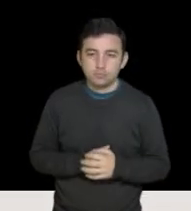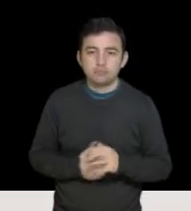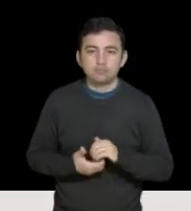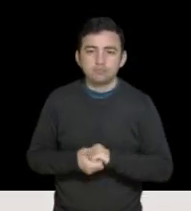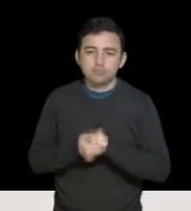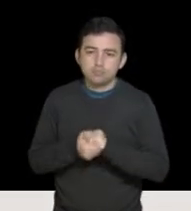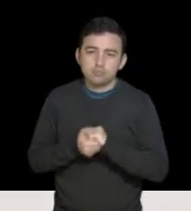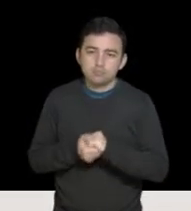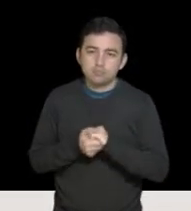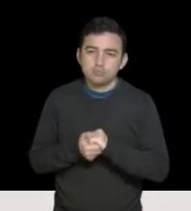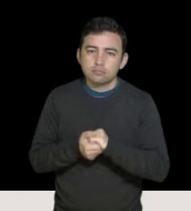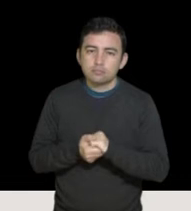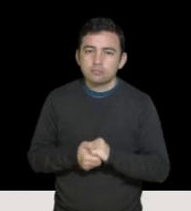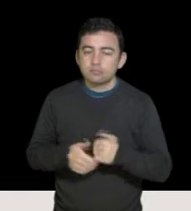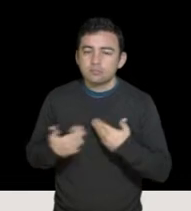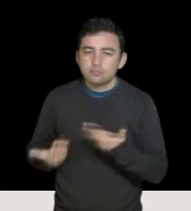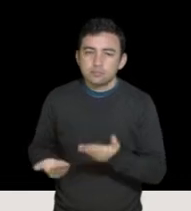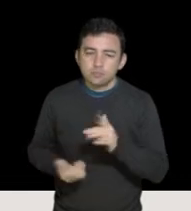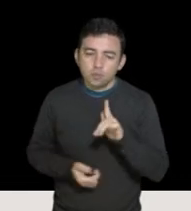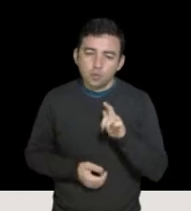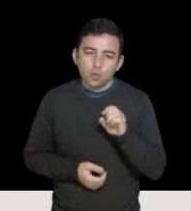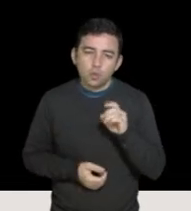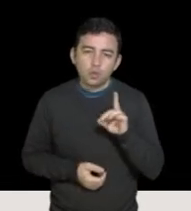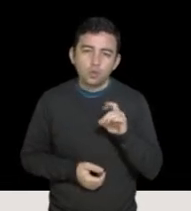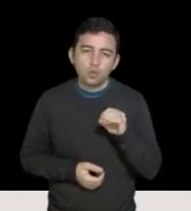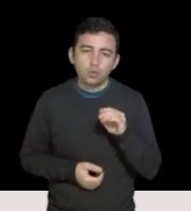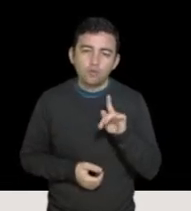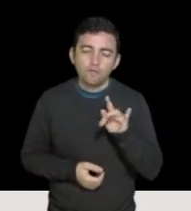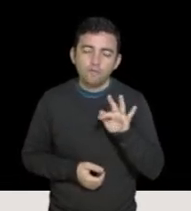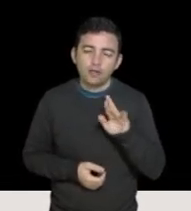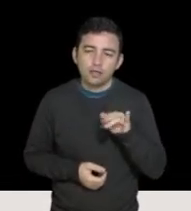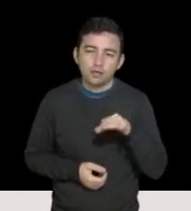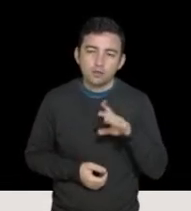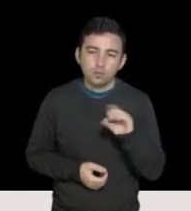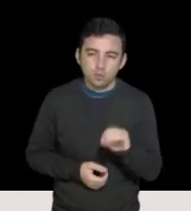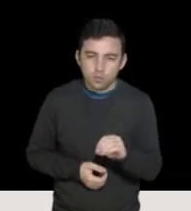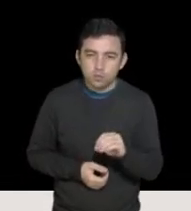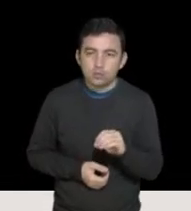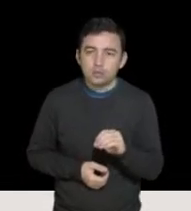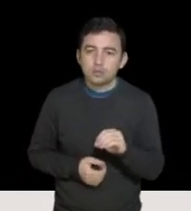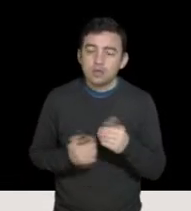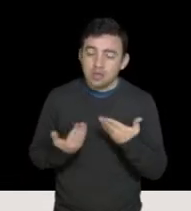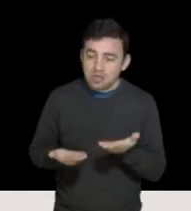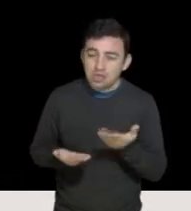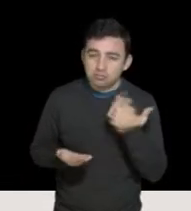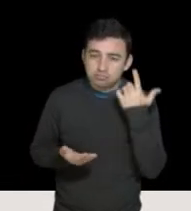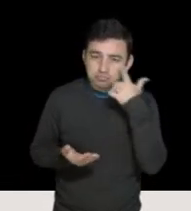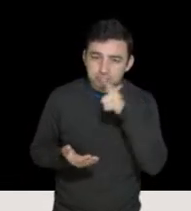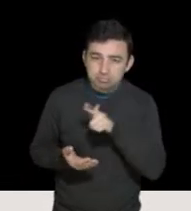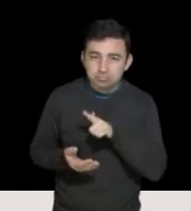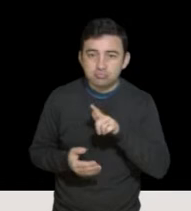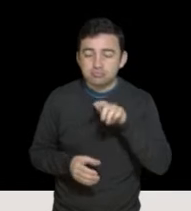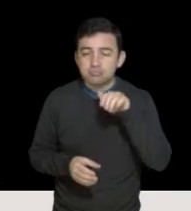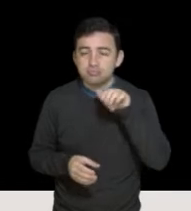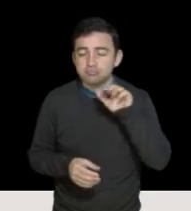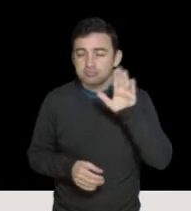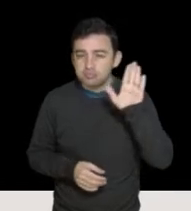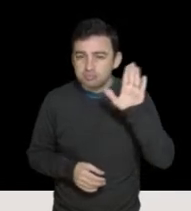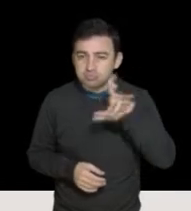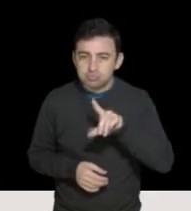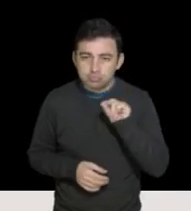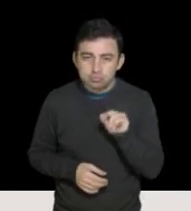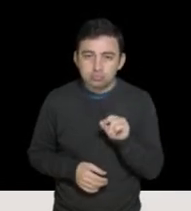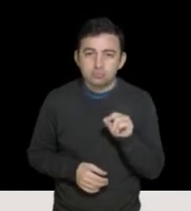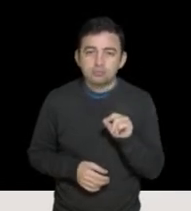cumprimentando o senhor Godofredo de Oliveira Neto pela eleição para ocupar uma